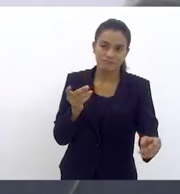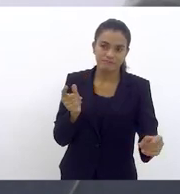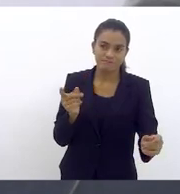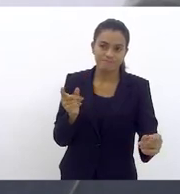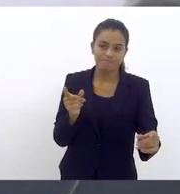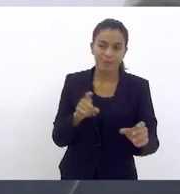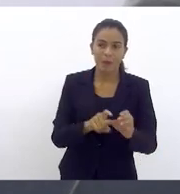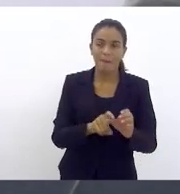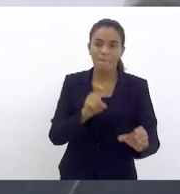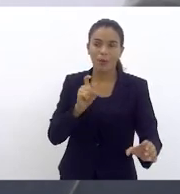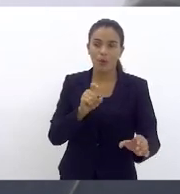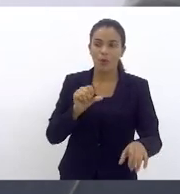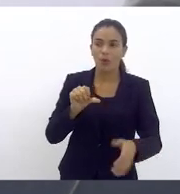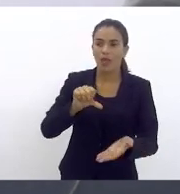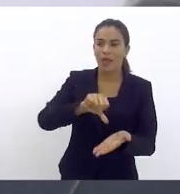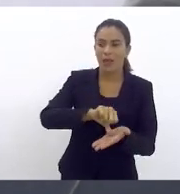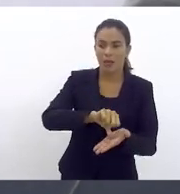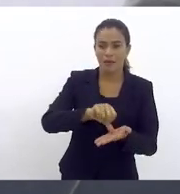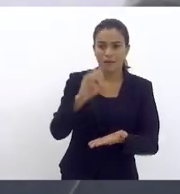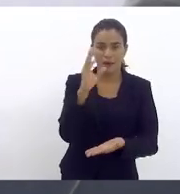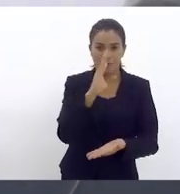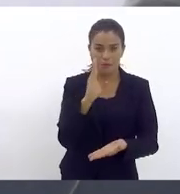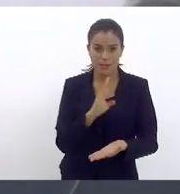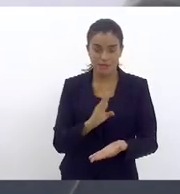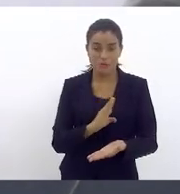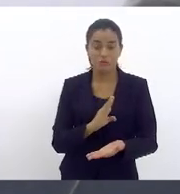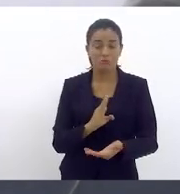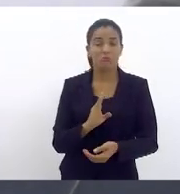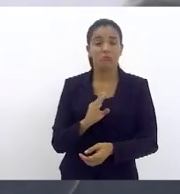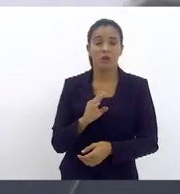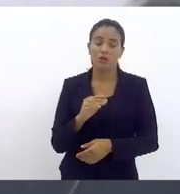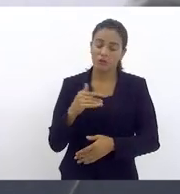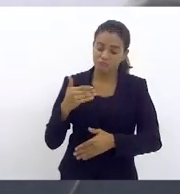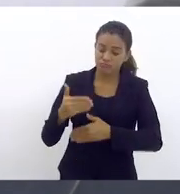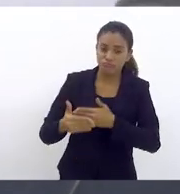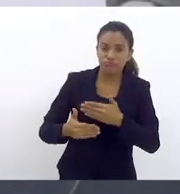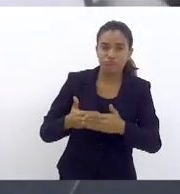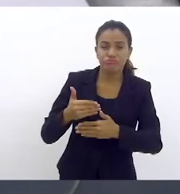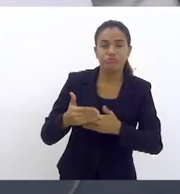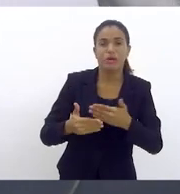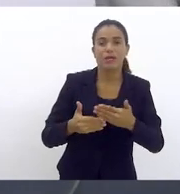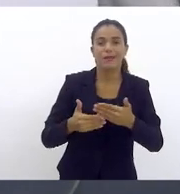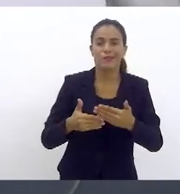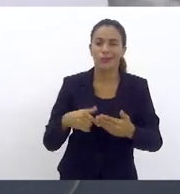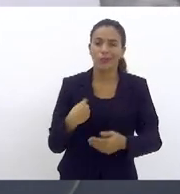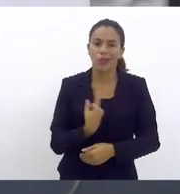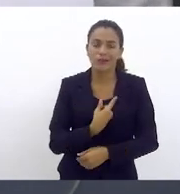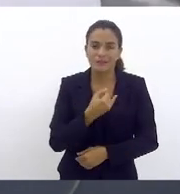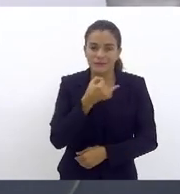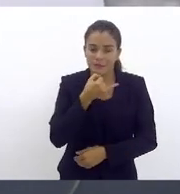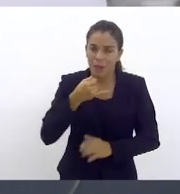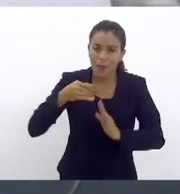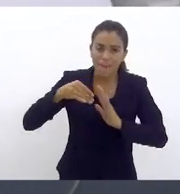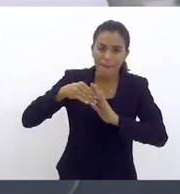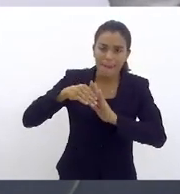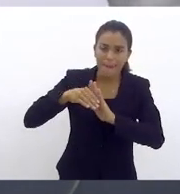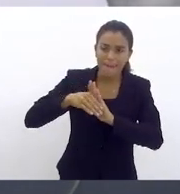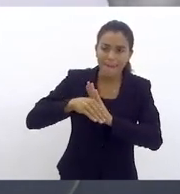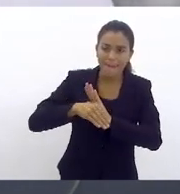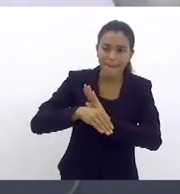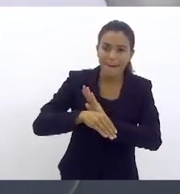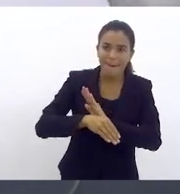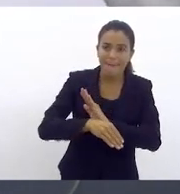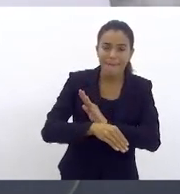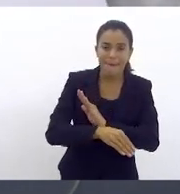a capital do nosso país de lá para cá a gente infelizmente vem vivendo um declínio muito grande com